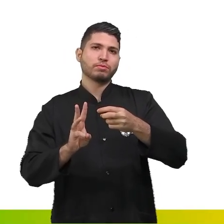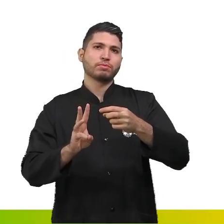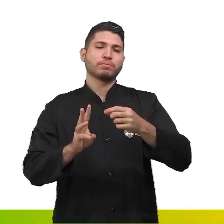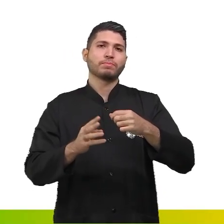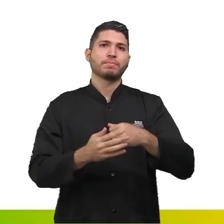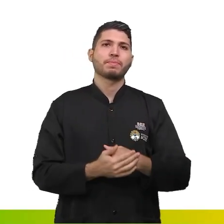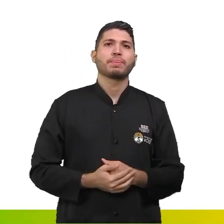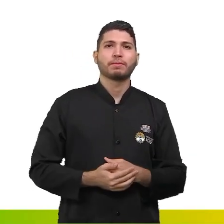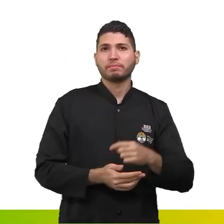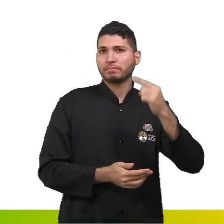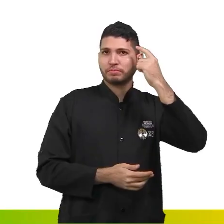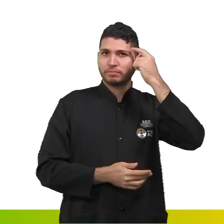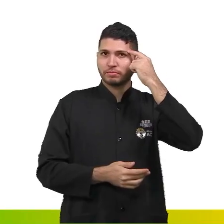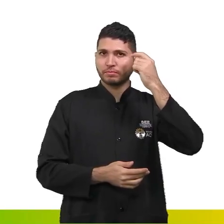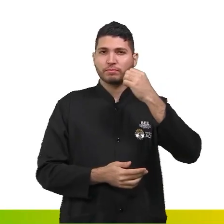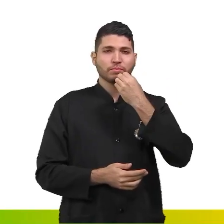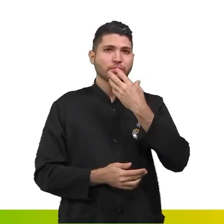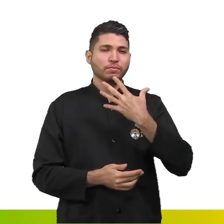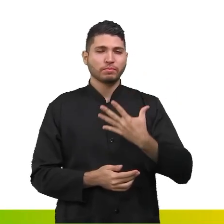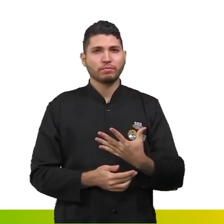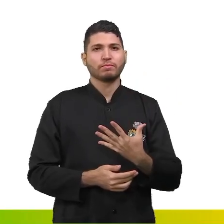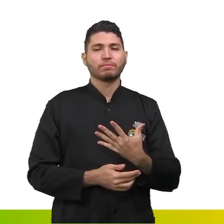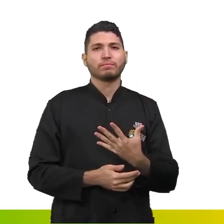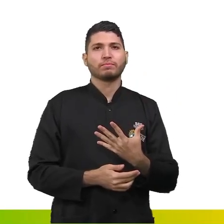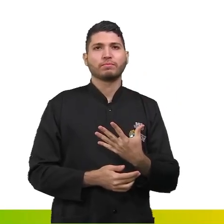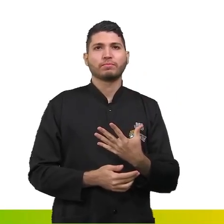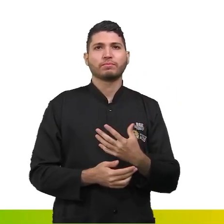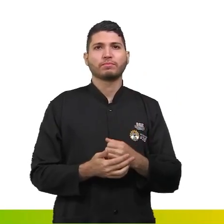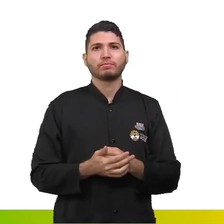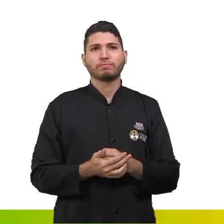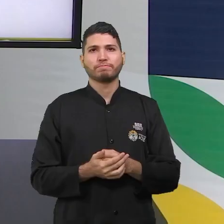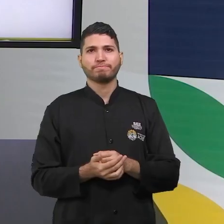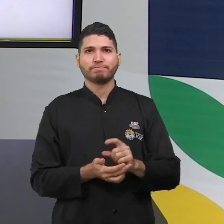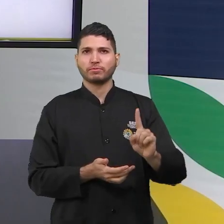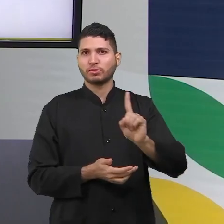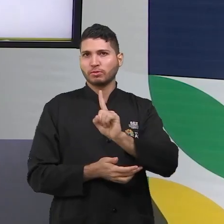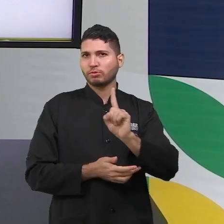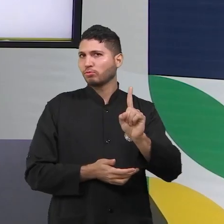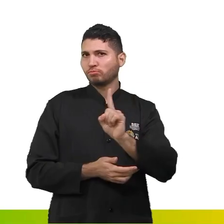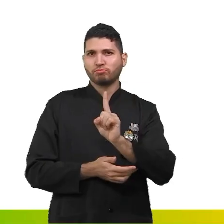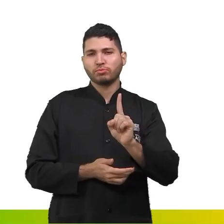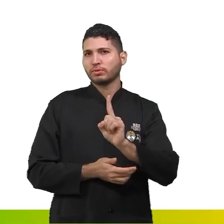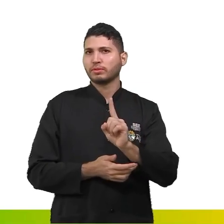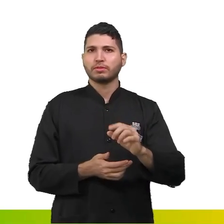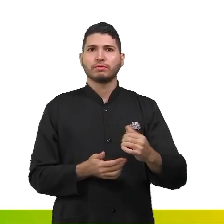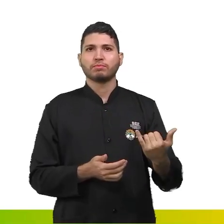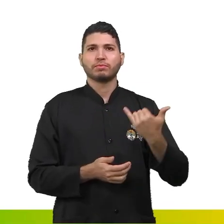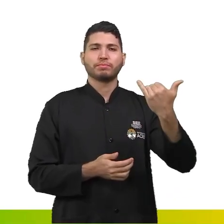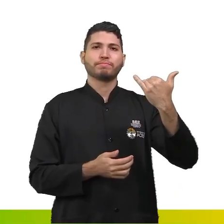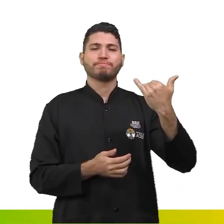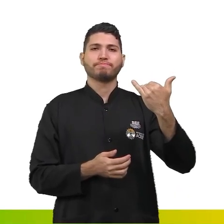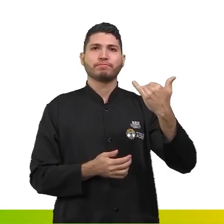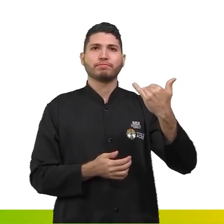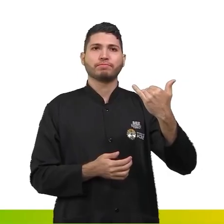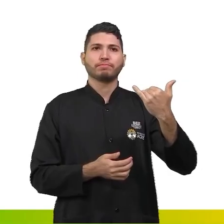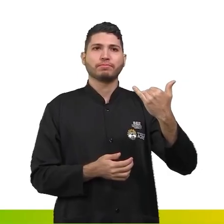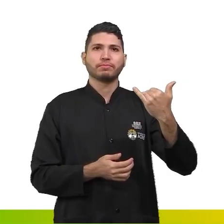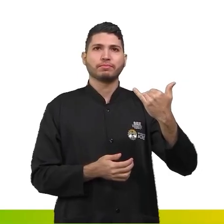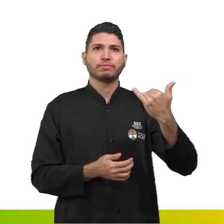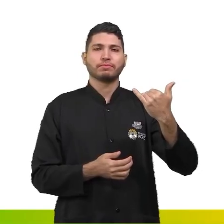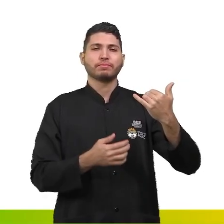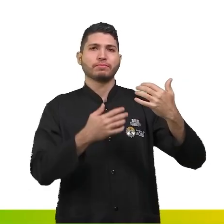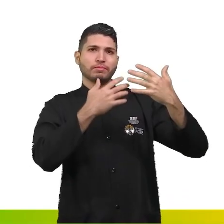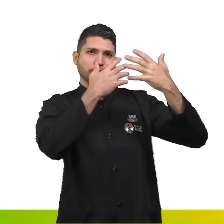grandioso o pensamento, a gente não pode negar a importância dessa reflexão. Bom, característica